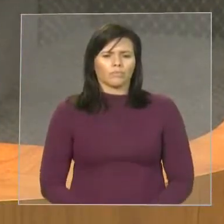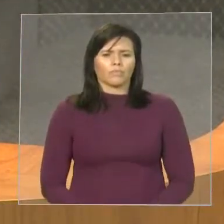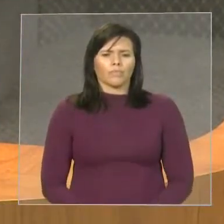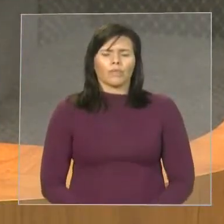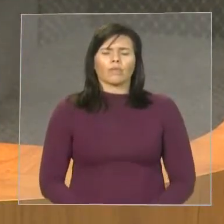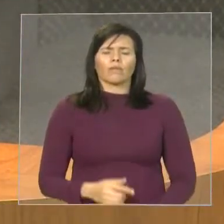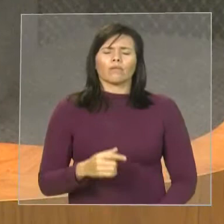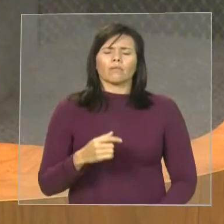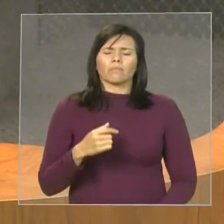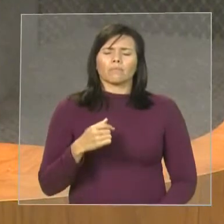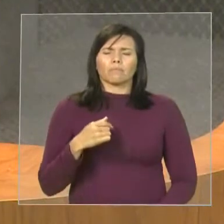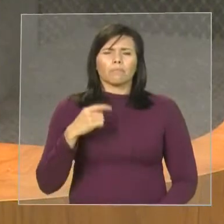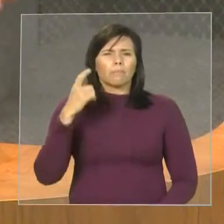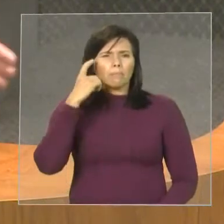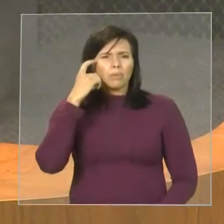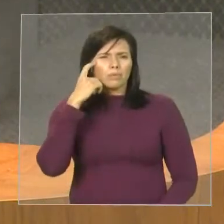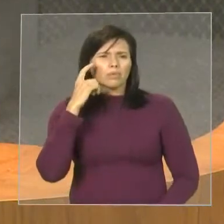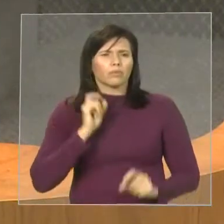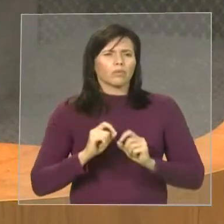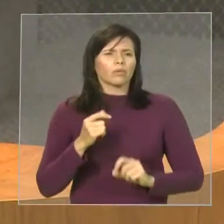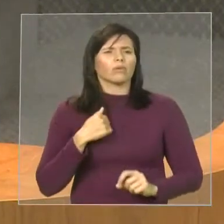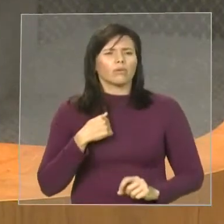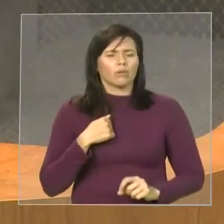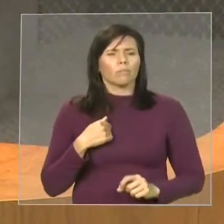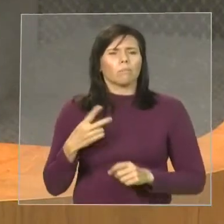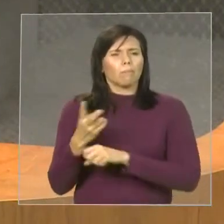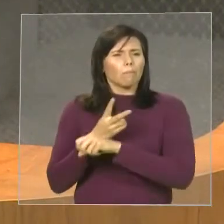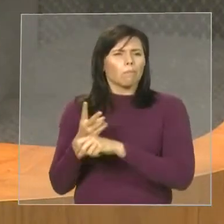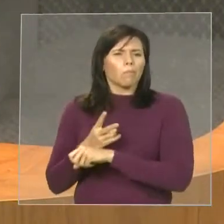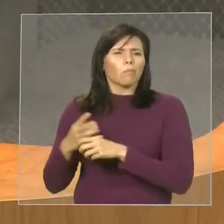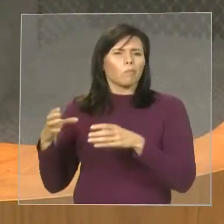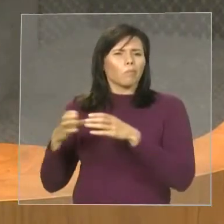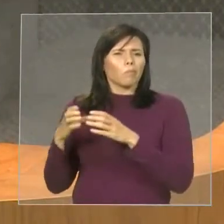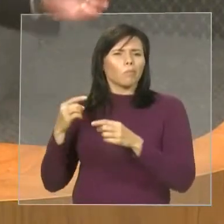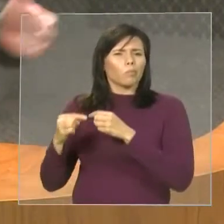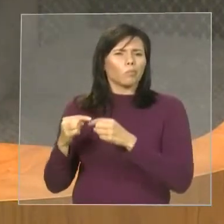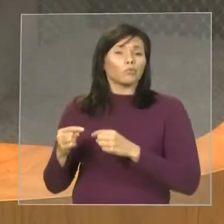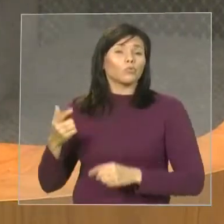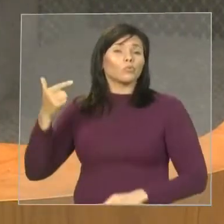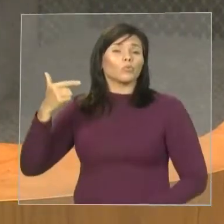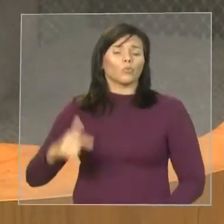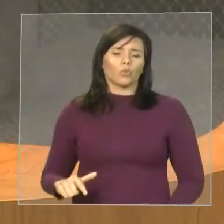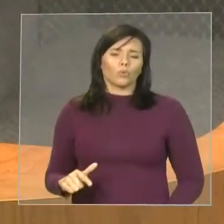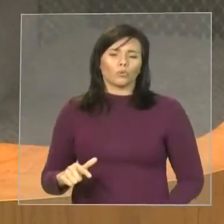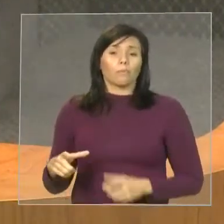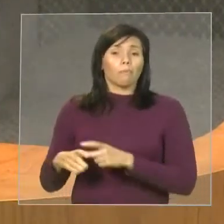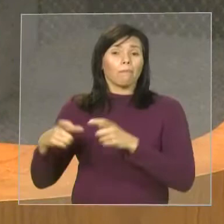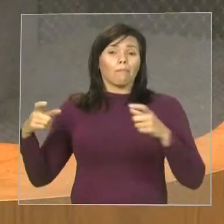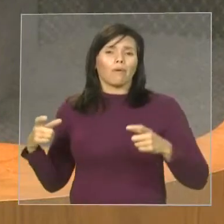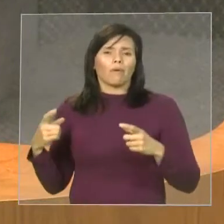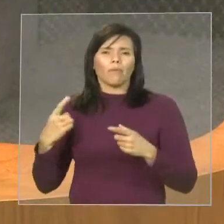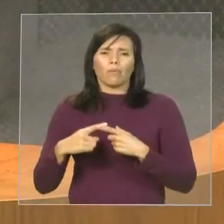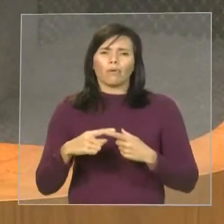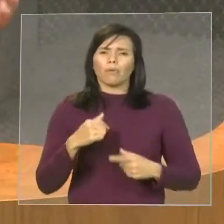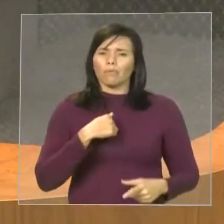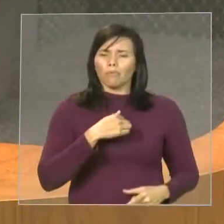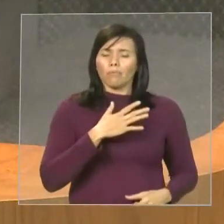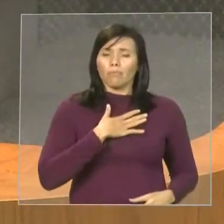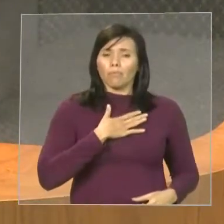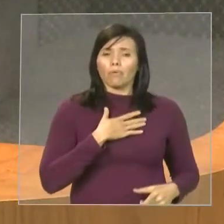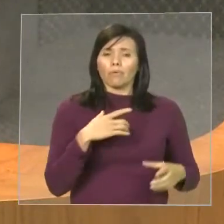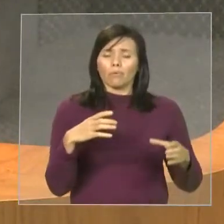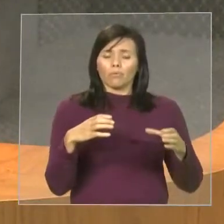PRP para procurar um outro partido que tenha uma perspectiva melhor no cenário maranhense e no